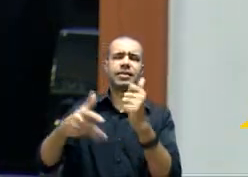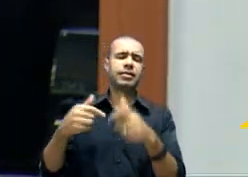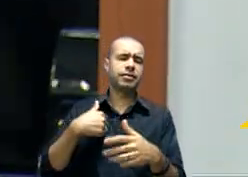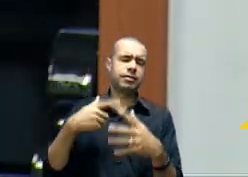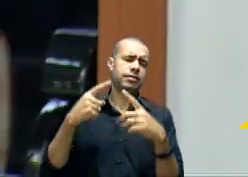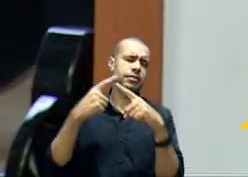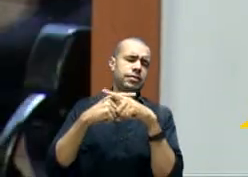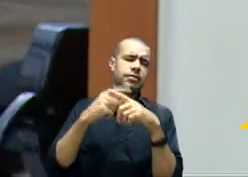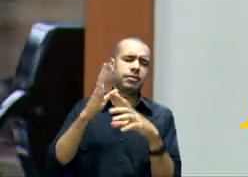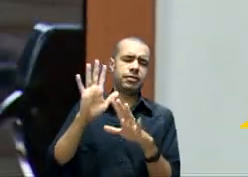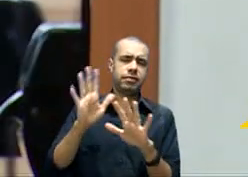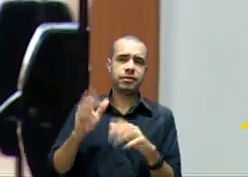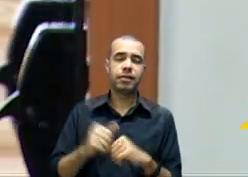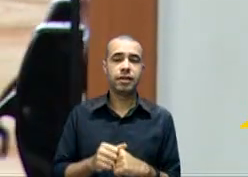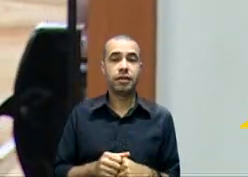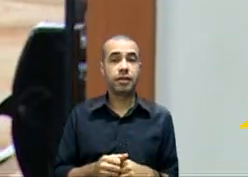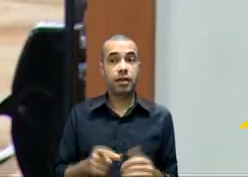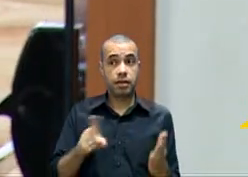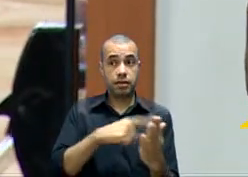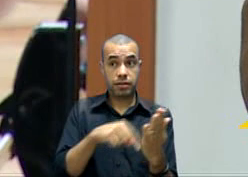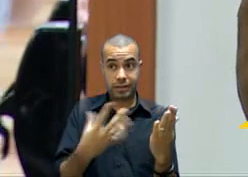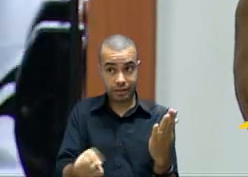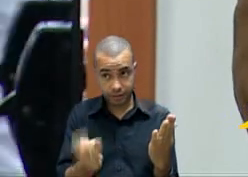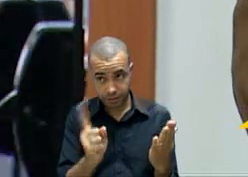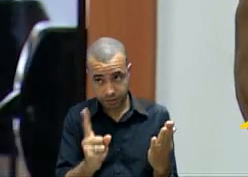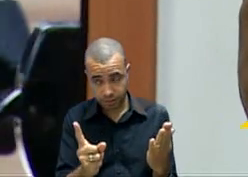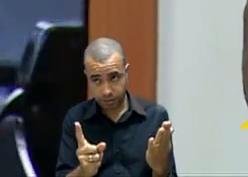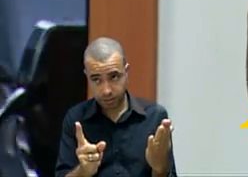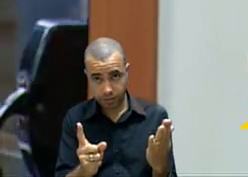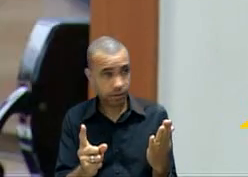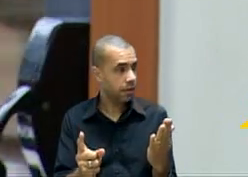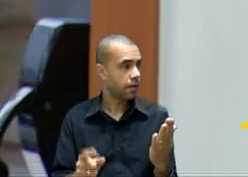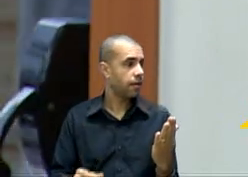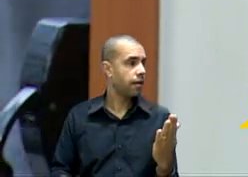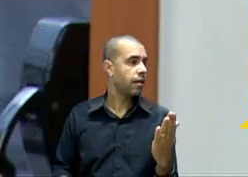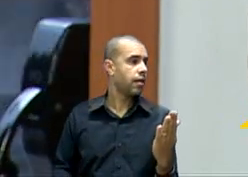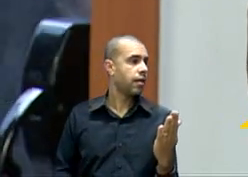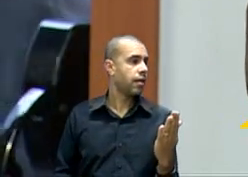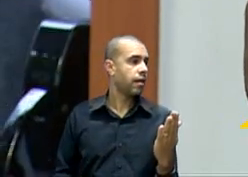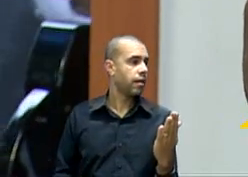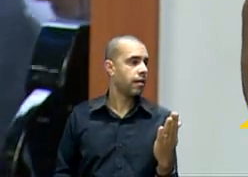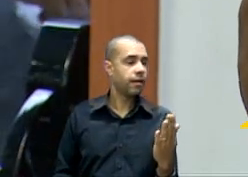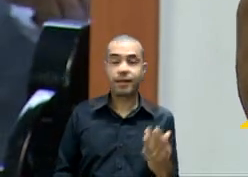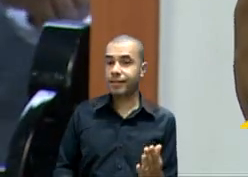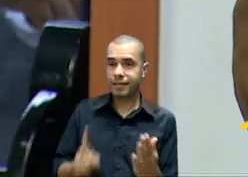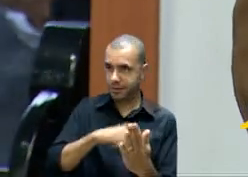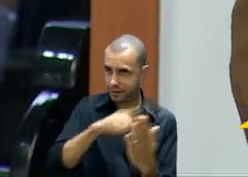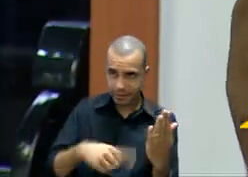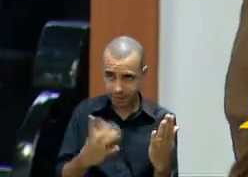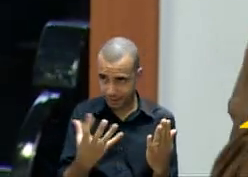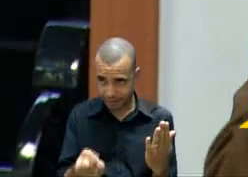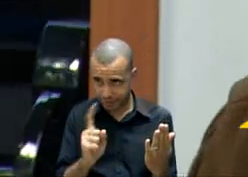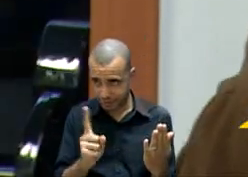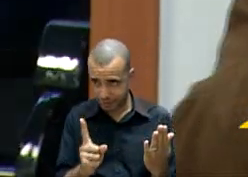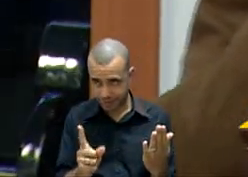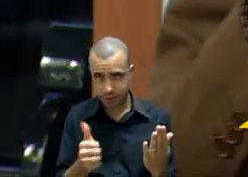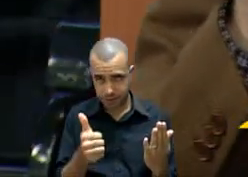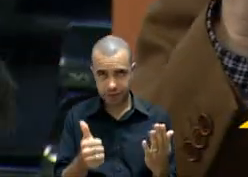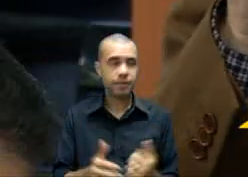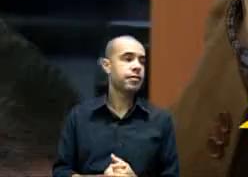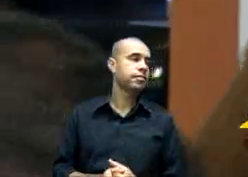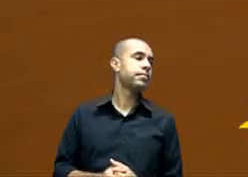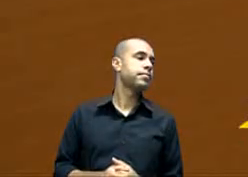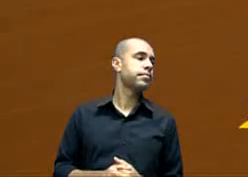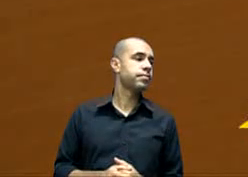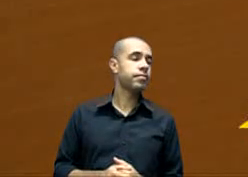para não acolher o veto. Então, não ao veto. Sim ao veto. Vereador Iara. Não ao veto, não ao veto. Isso. Não ao veto.